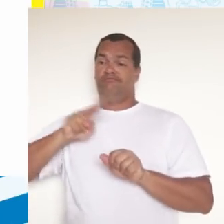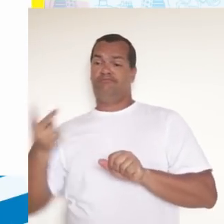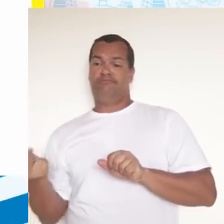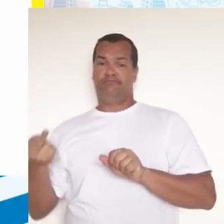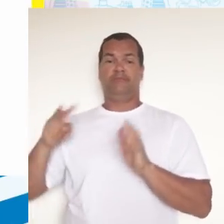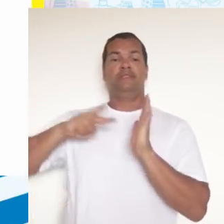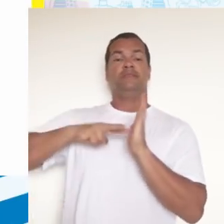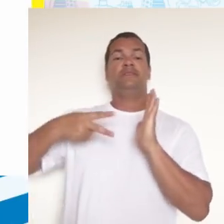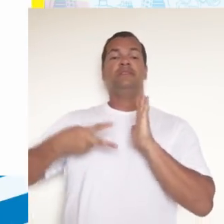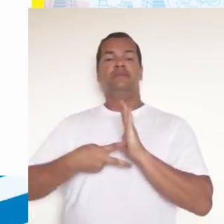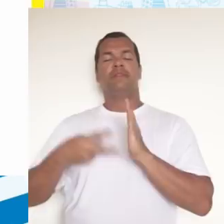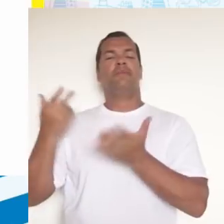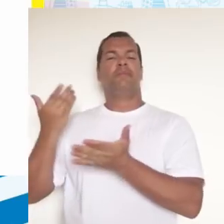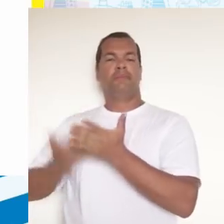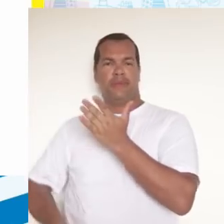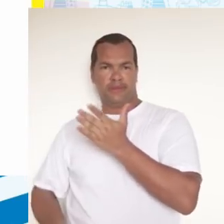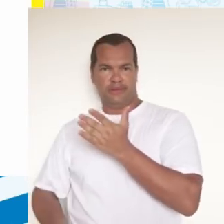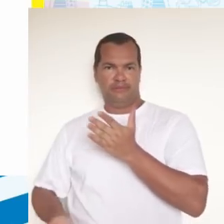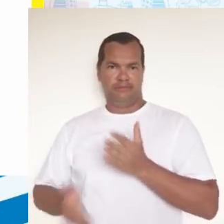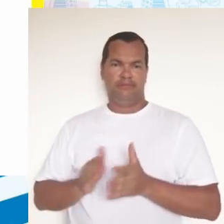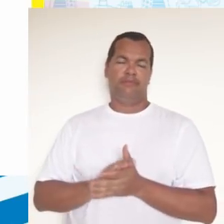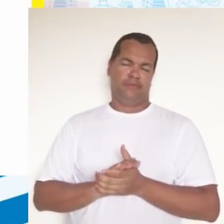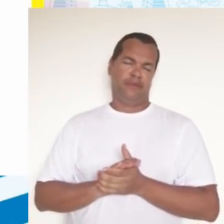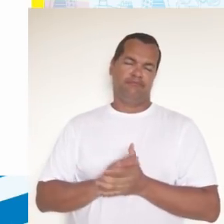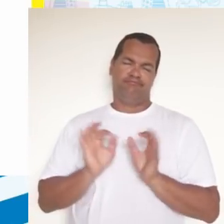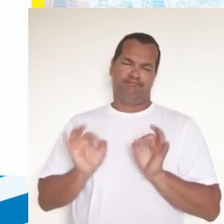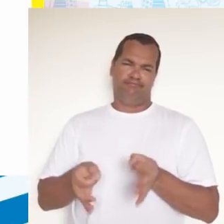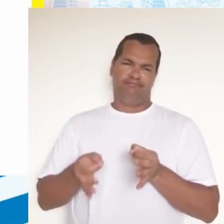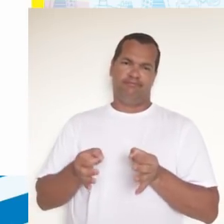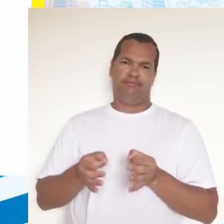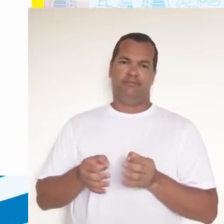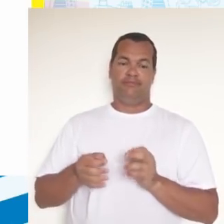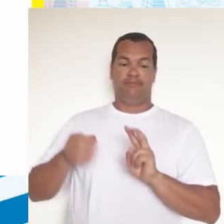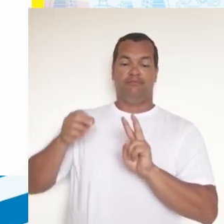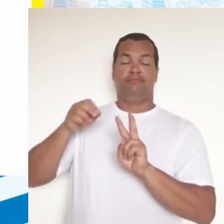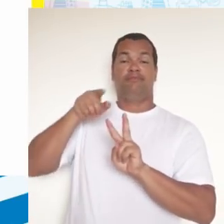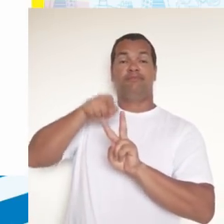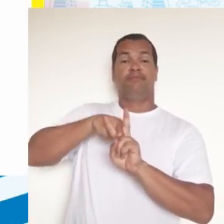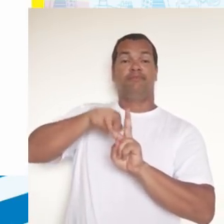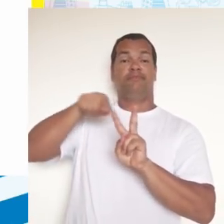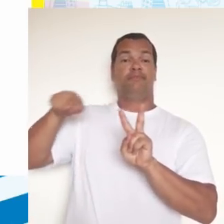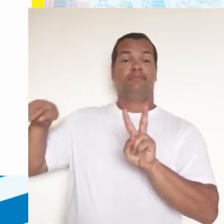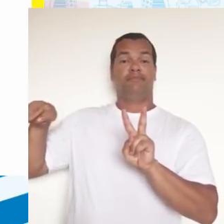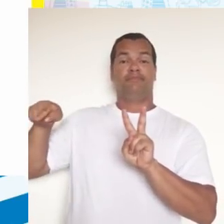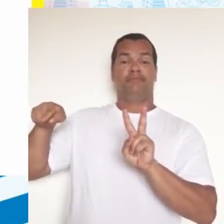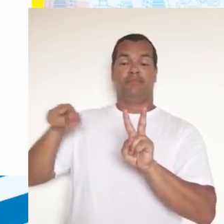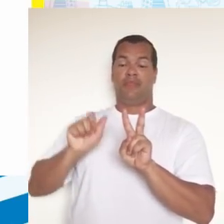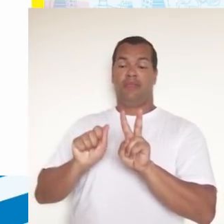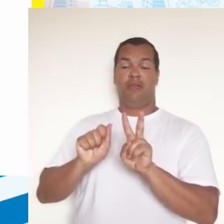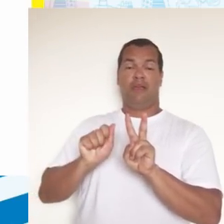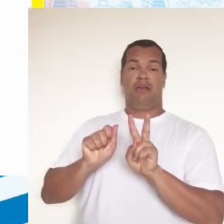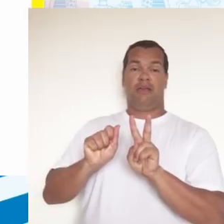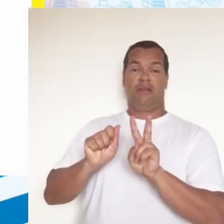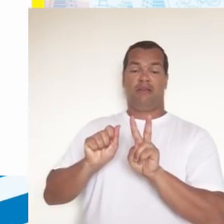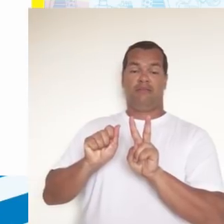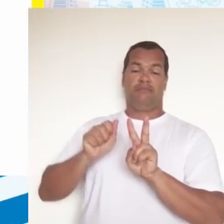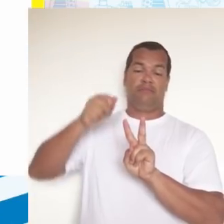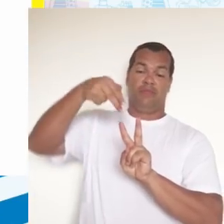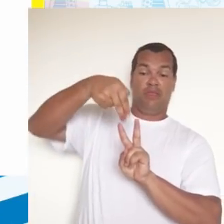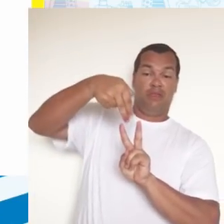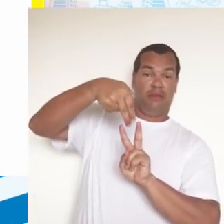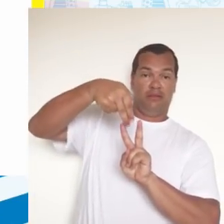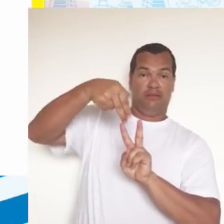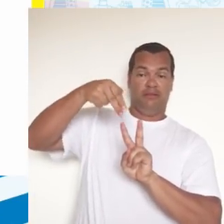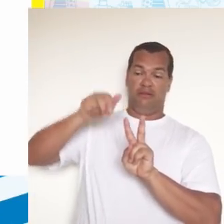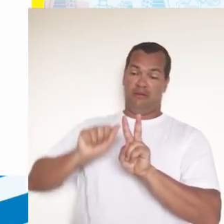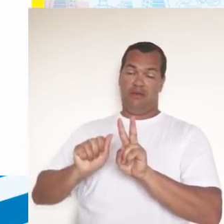inversa, que significa perder, exatamente, a radiciação. Veja que nós temos o